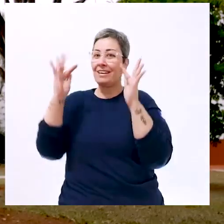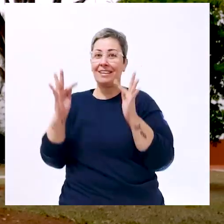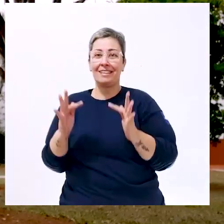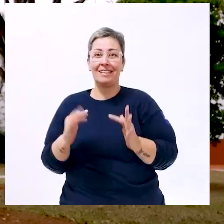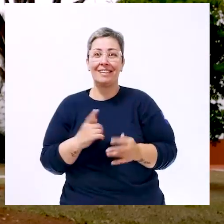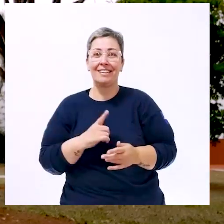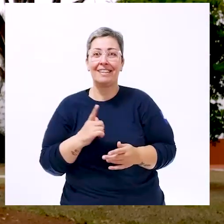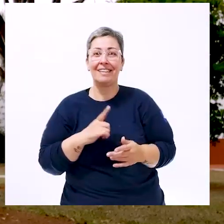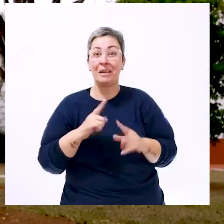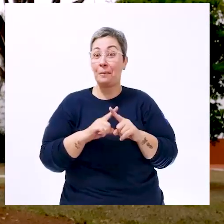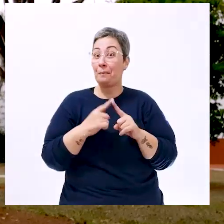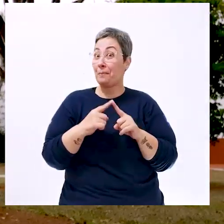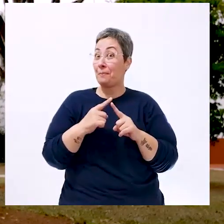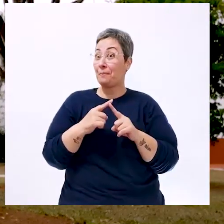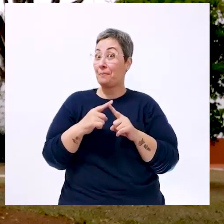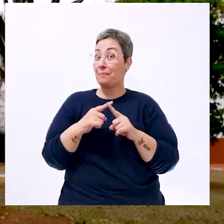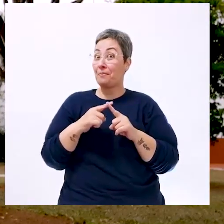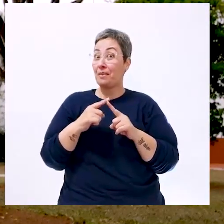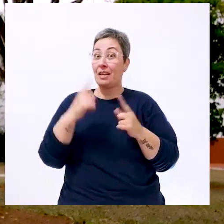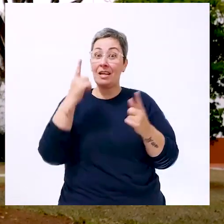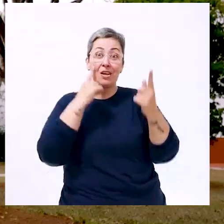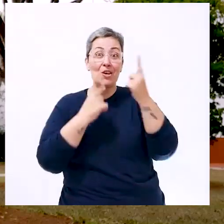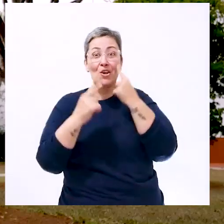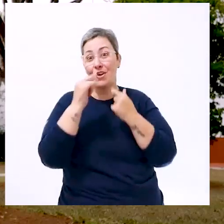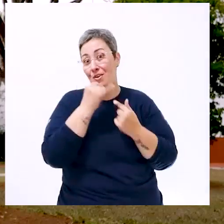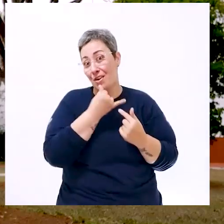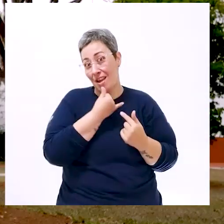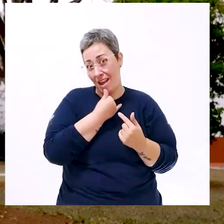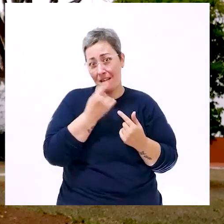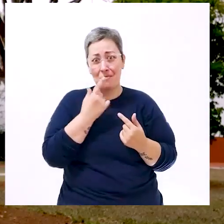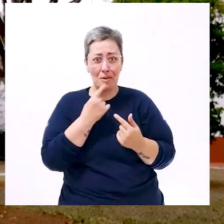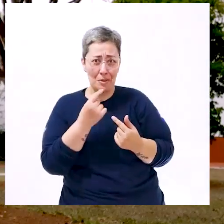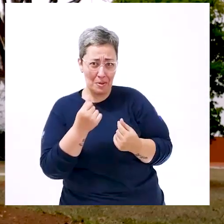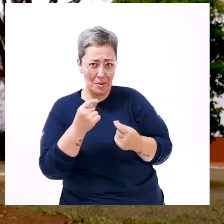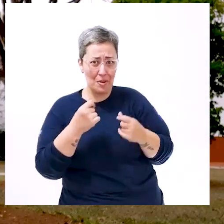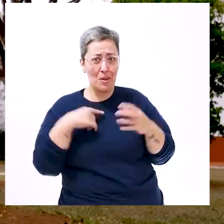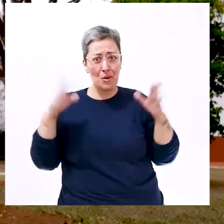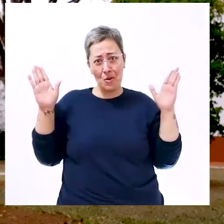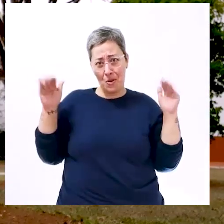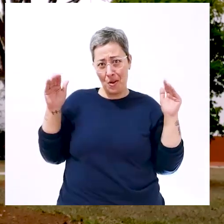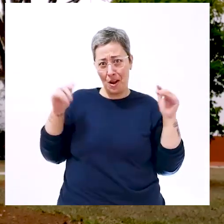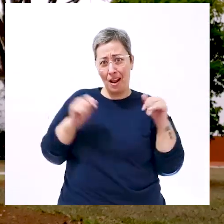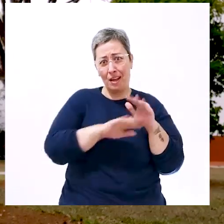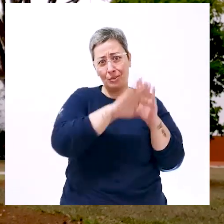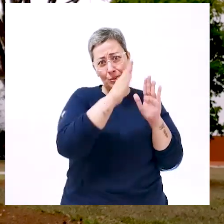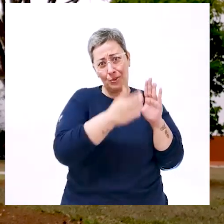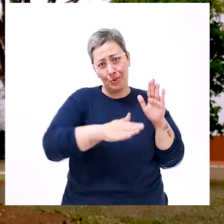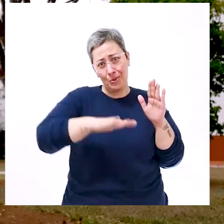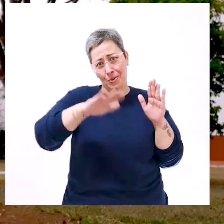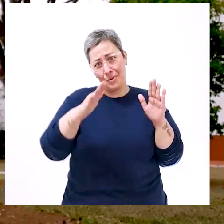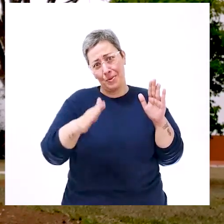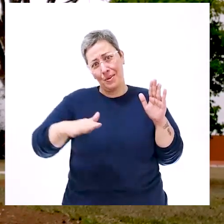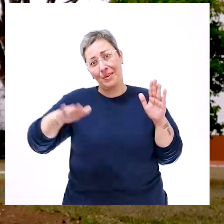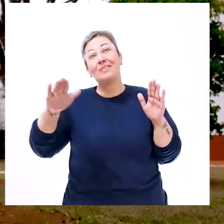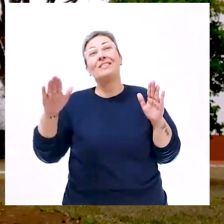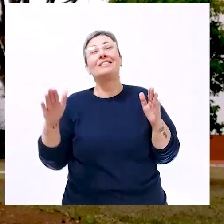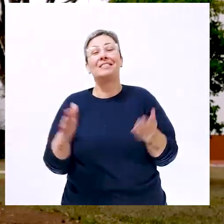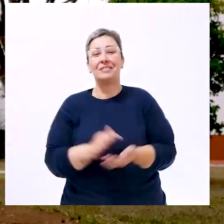de pura felicidade. Afinal, pranto triste e salgado, os anjos devem